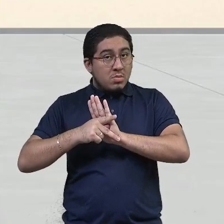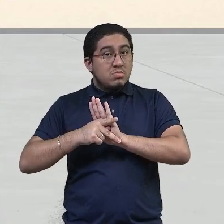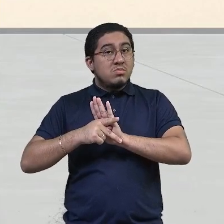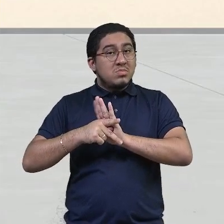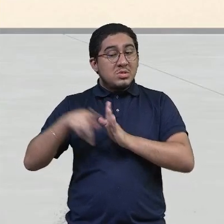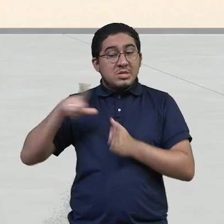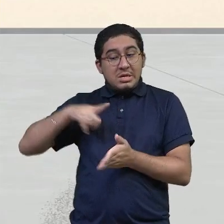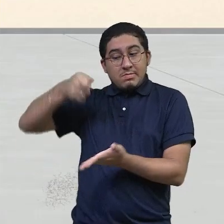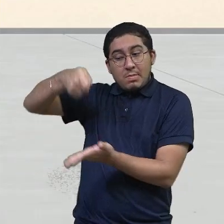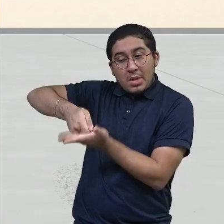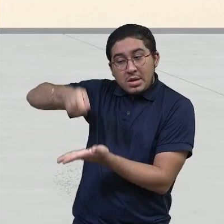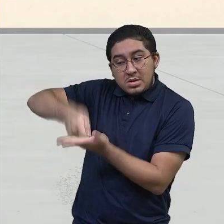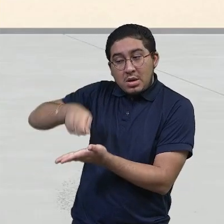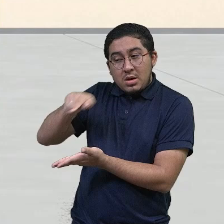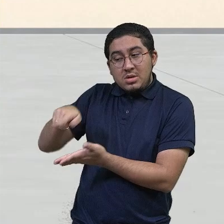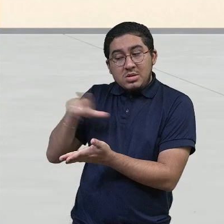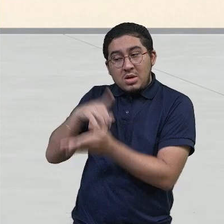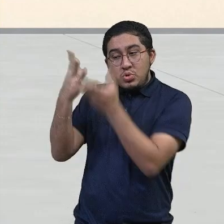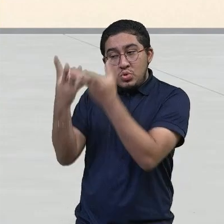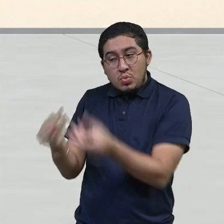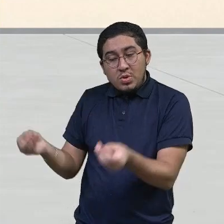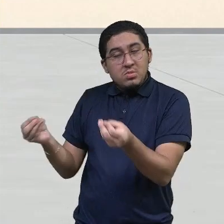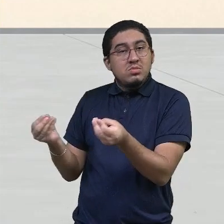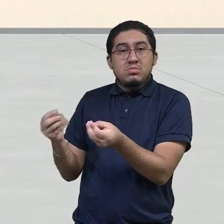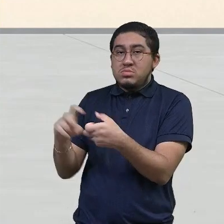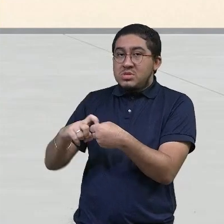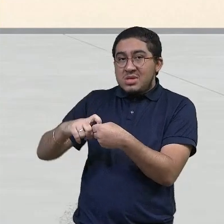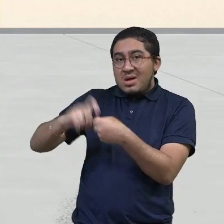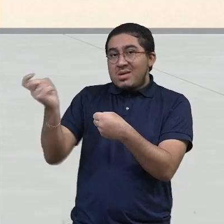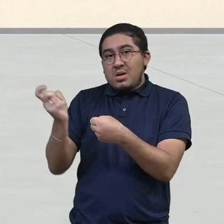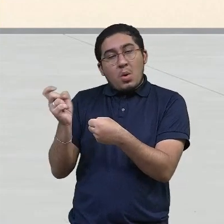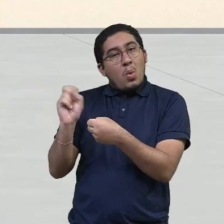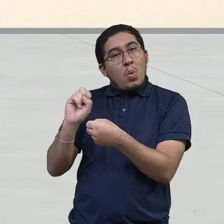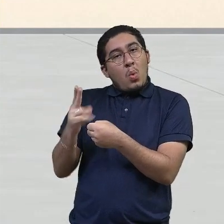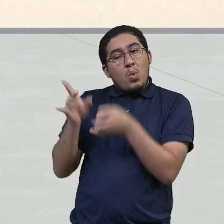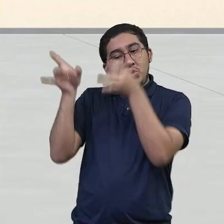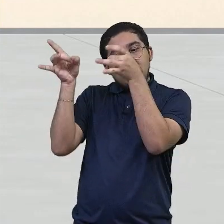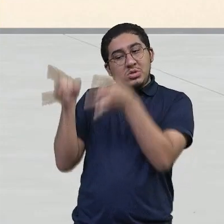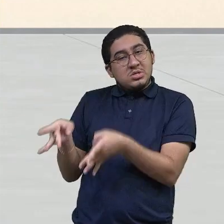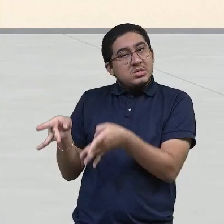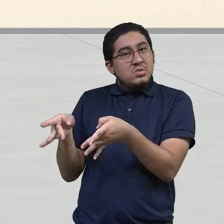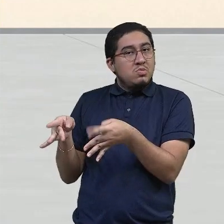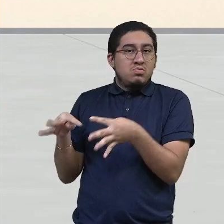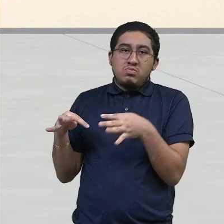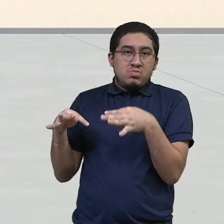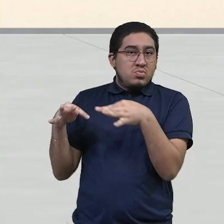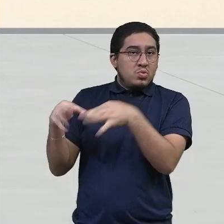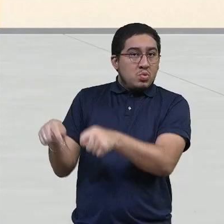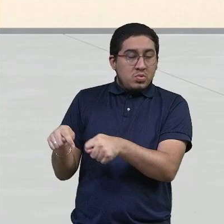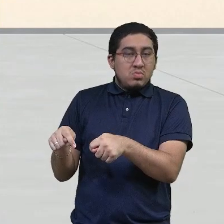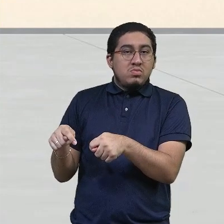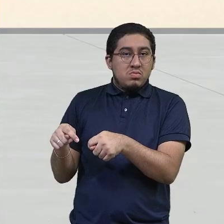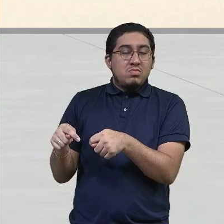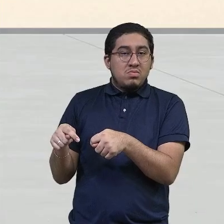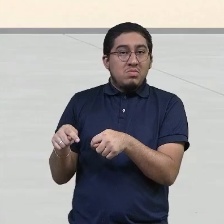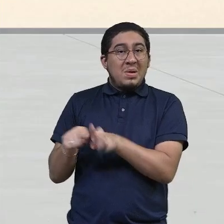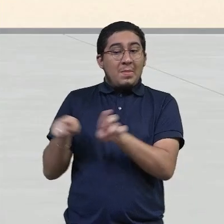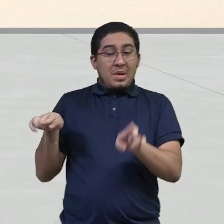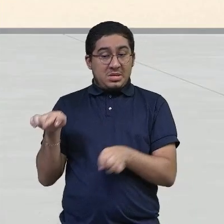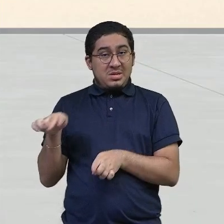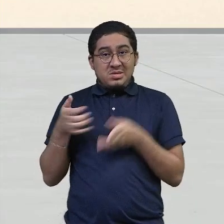para que esses partidos acabassem saindo ou deixando o poder de lado ali, né, mas não satisfeitos,